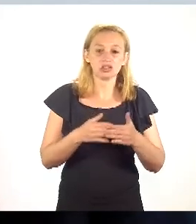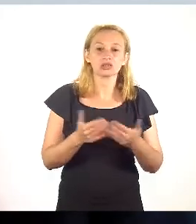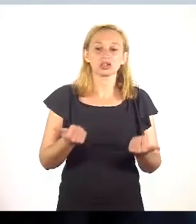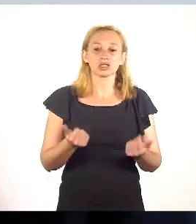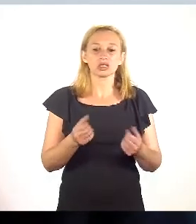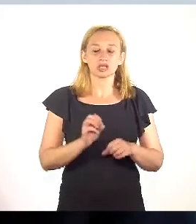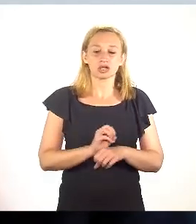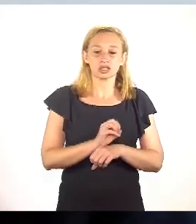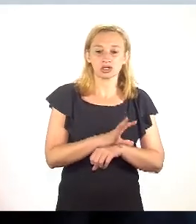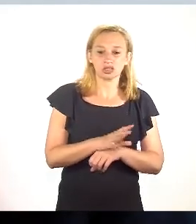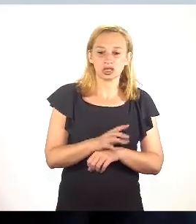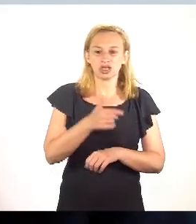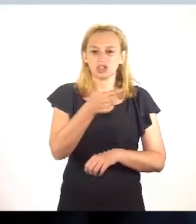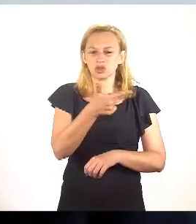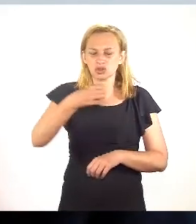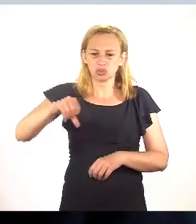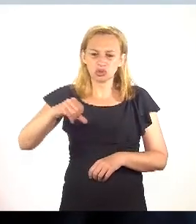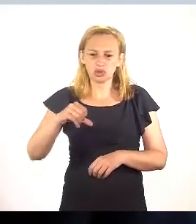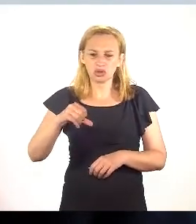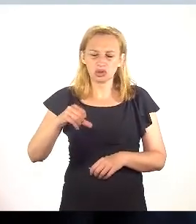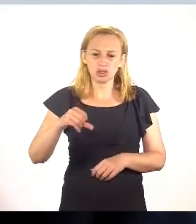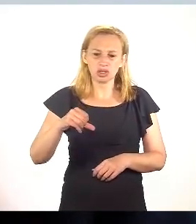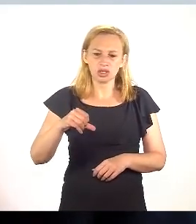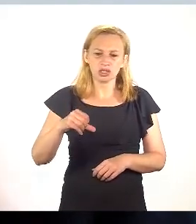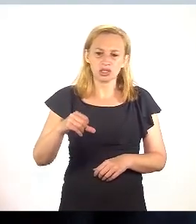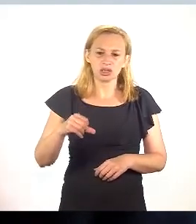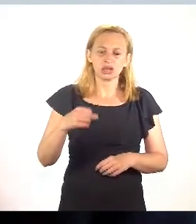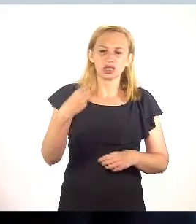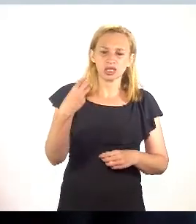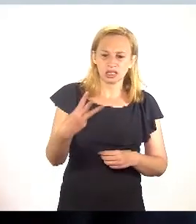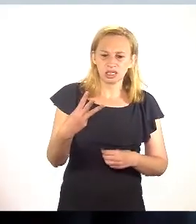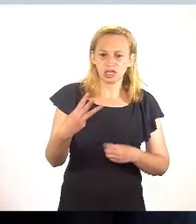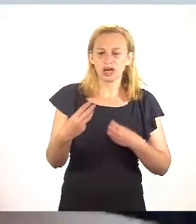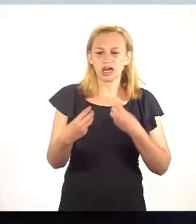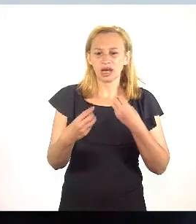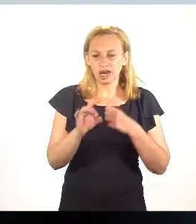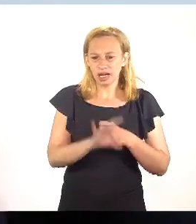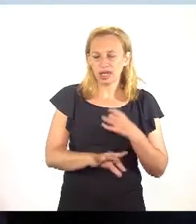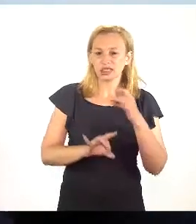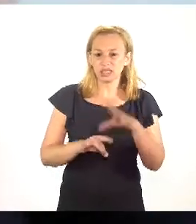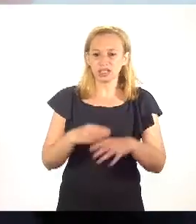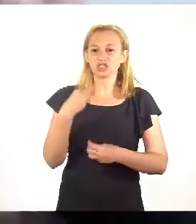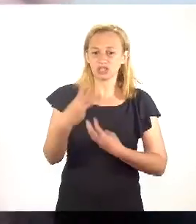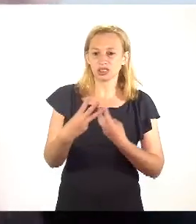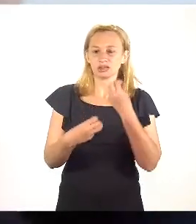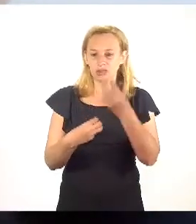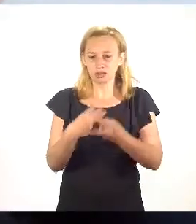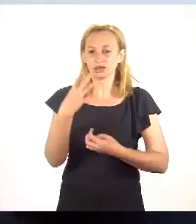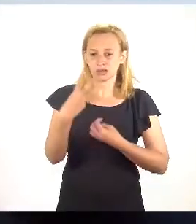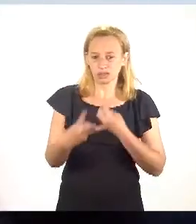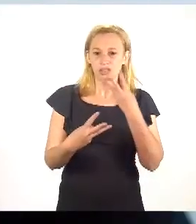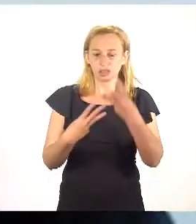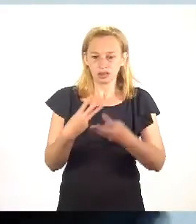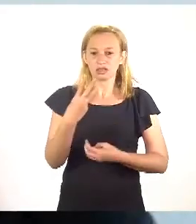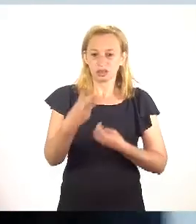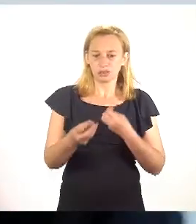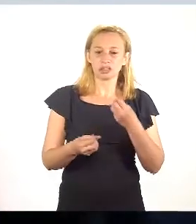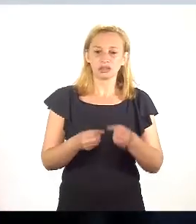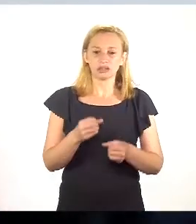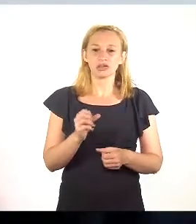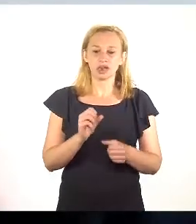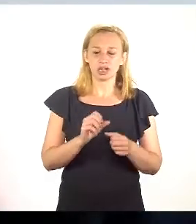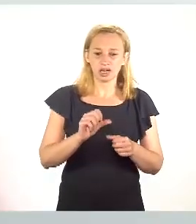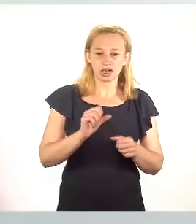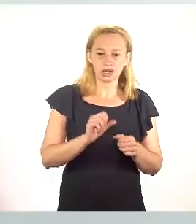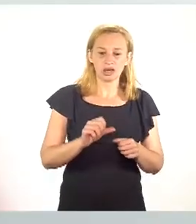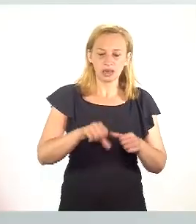Eu fiz certificação em 2009, ela é revalidada a cada 3 anos. Estou me confundindo, eu sempre lembro a última revalidação que eu fiz. Né? Mas